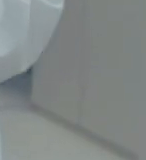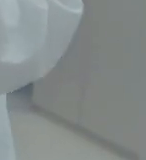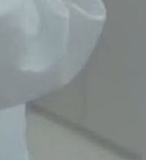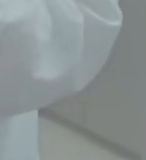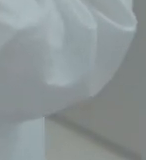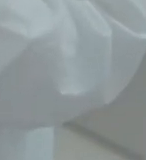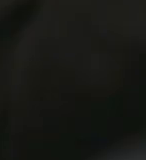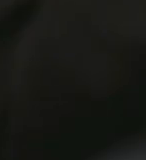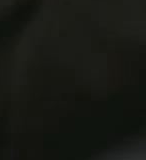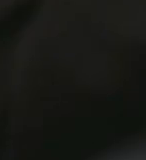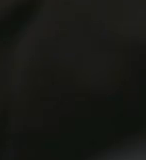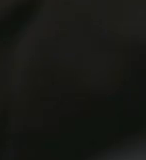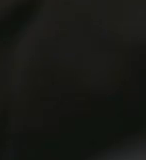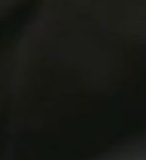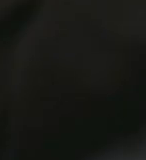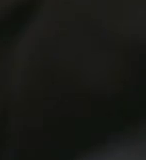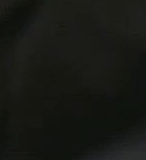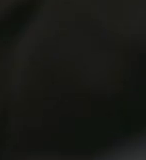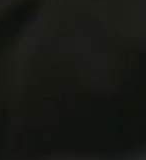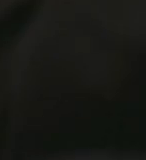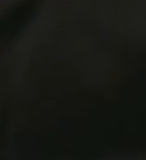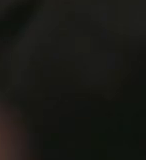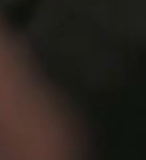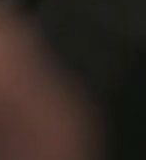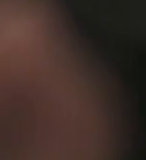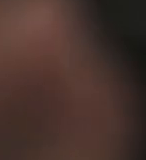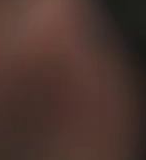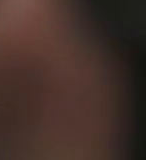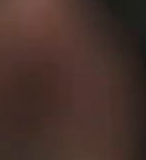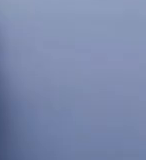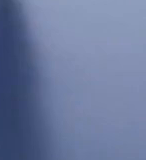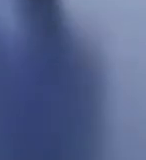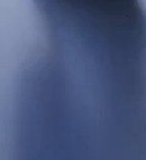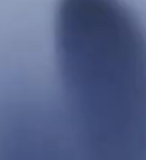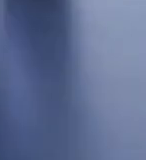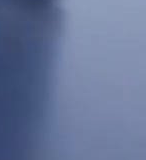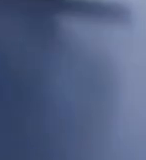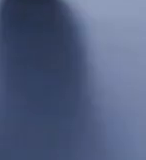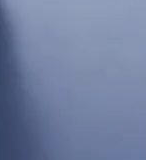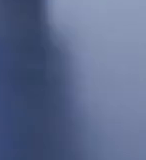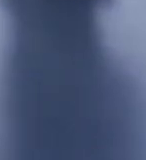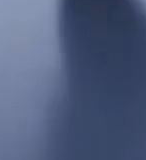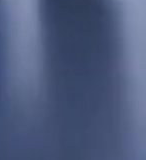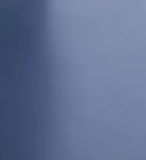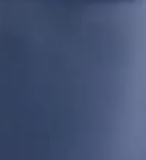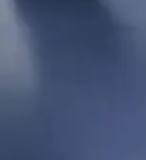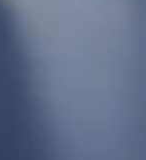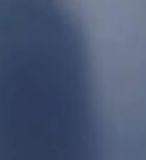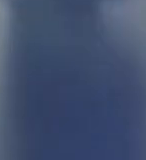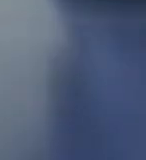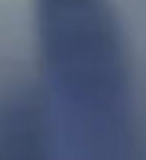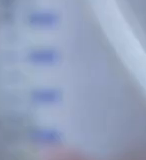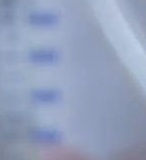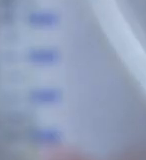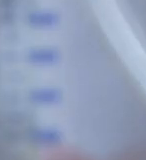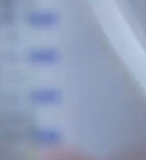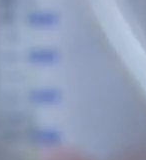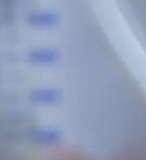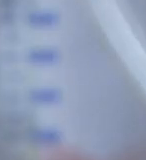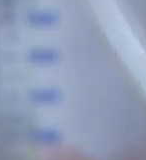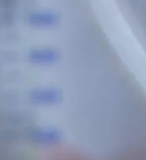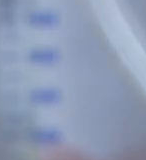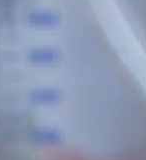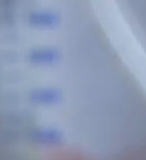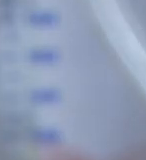estado, a boa relação com a Frente Parlamentar em Defesa da Saúde resulta em inúmeras conquistas que refletem em melhor atendimento